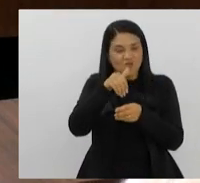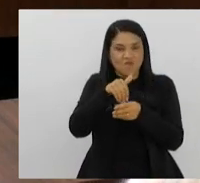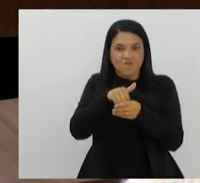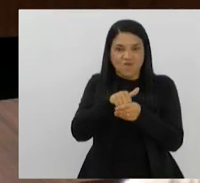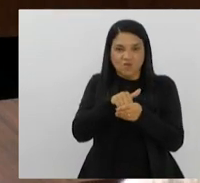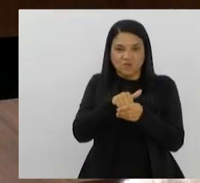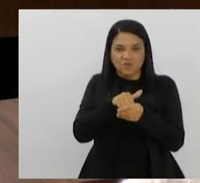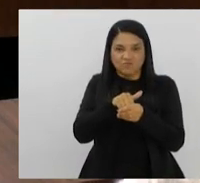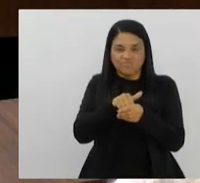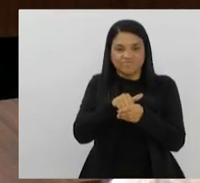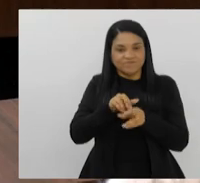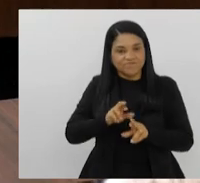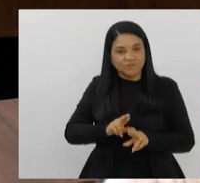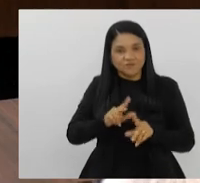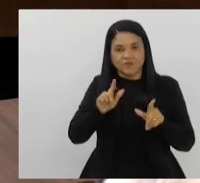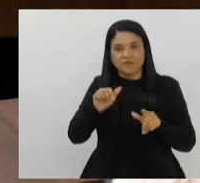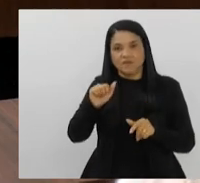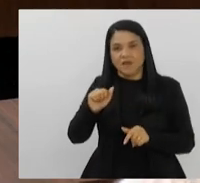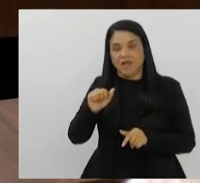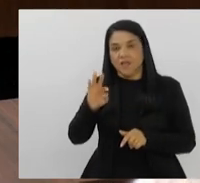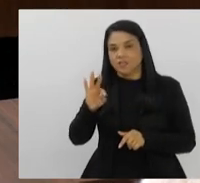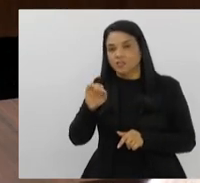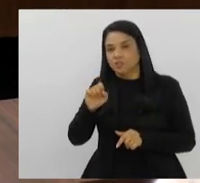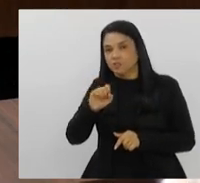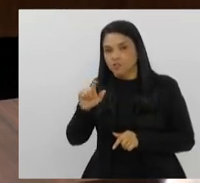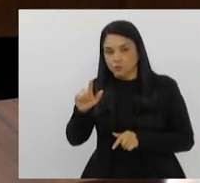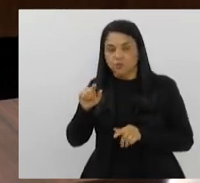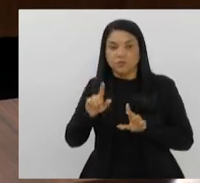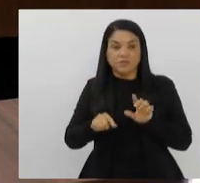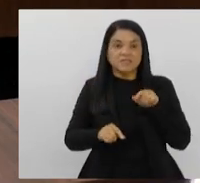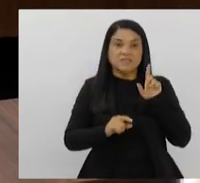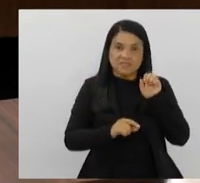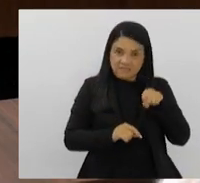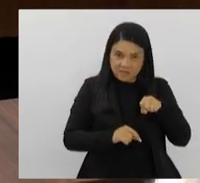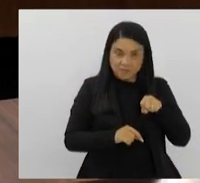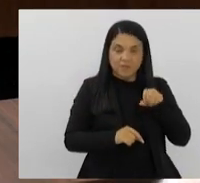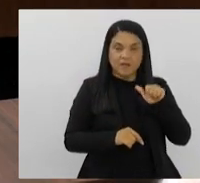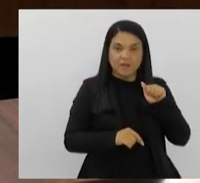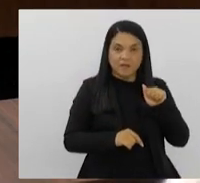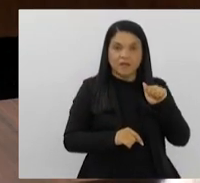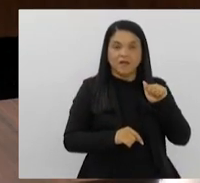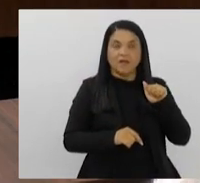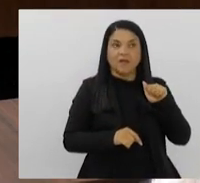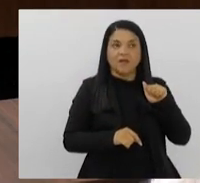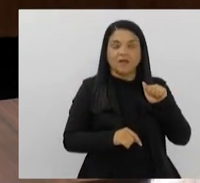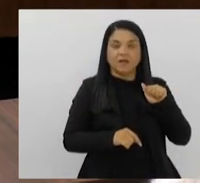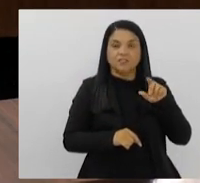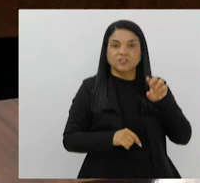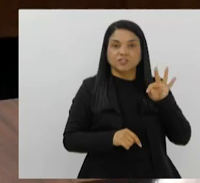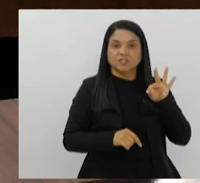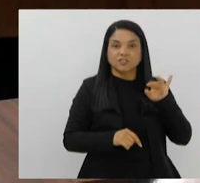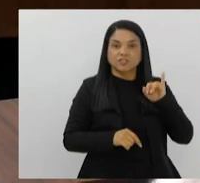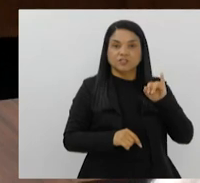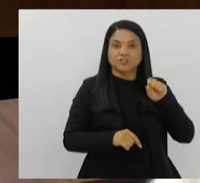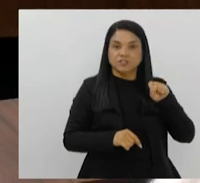TIL, devia ser pela TIS. Aí, como a gente aprova, imagine, nós